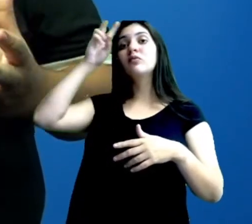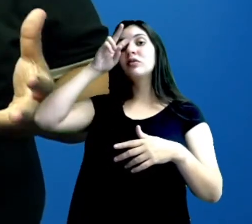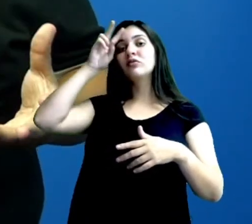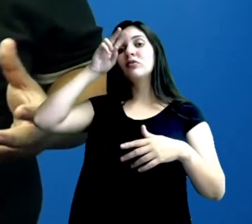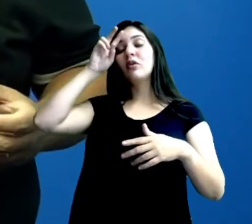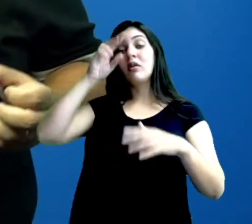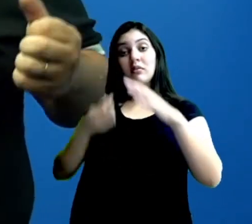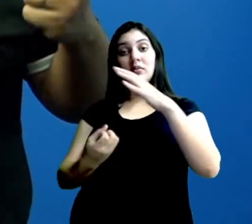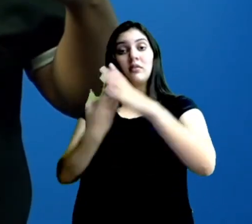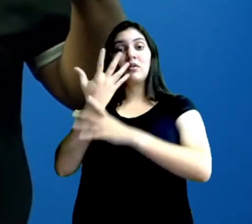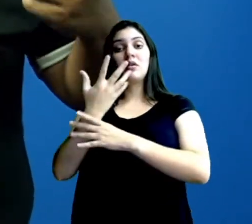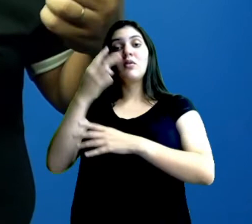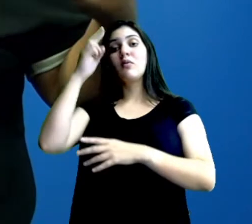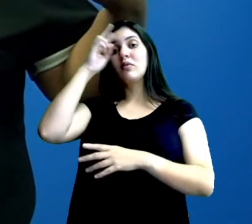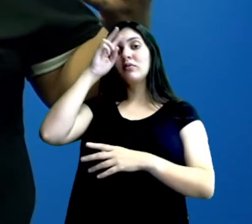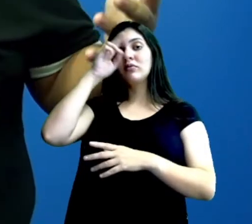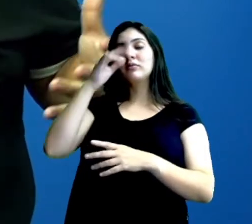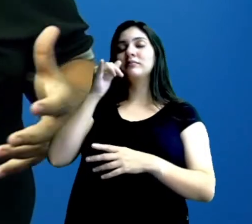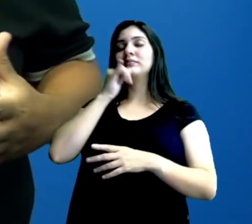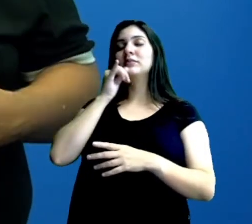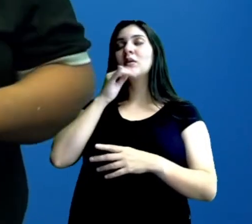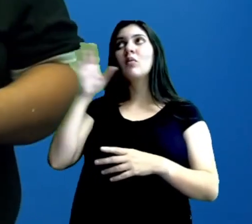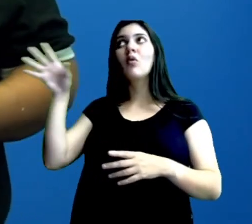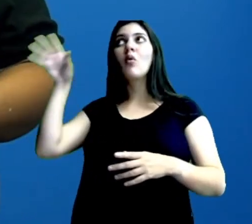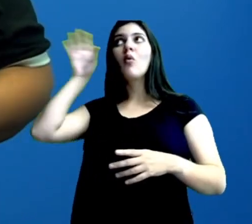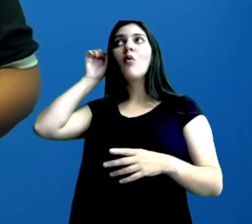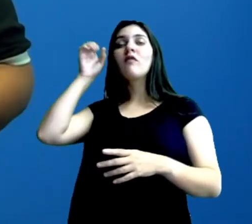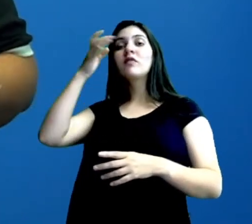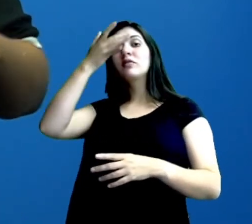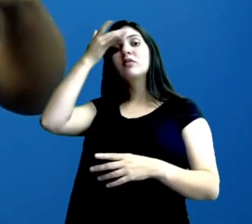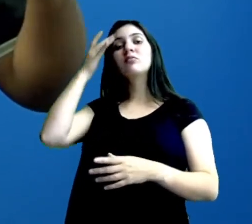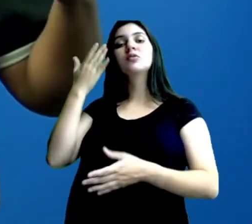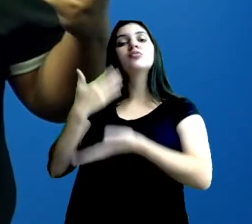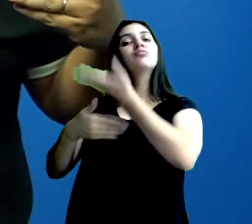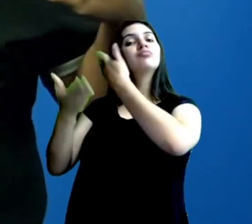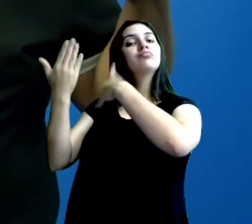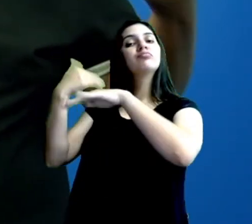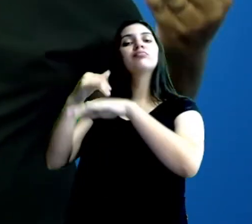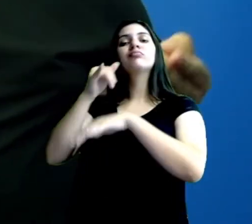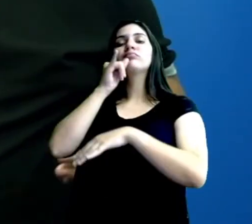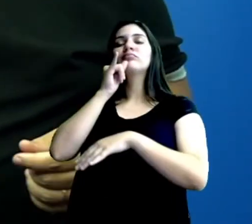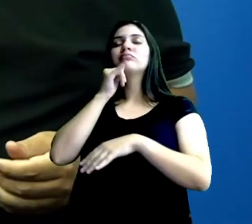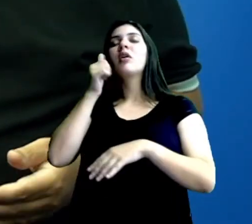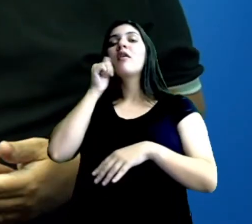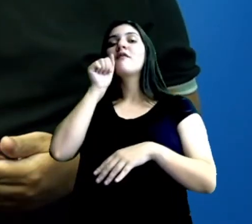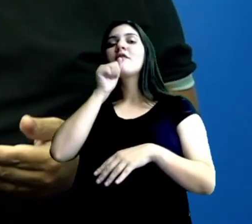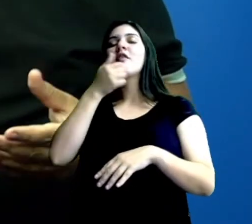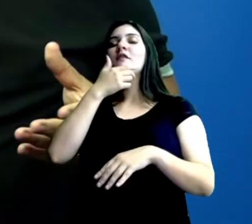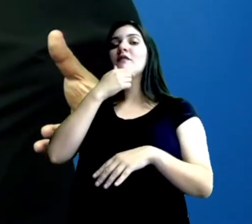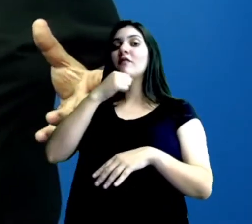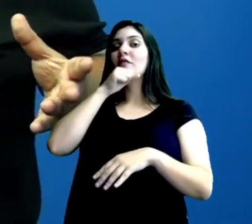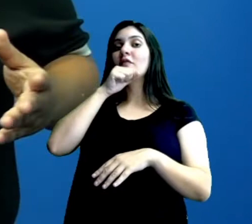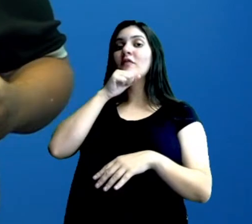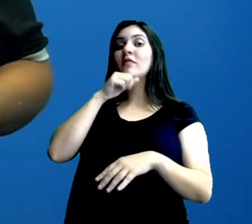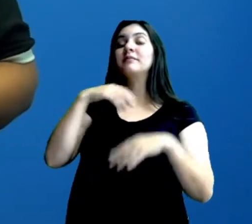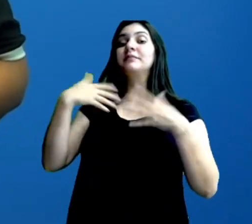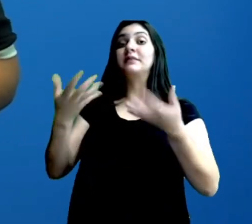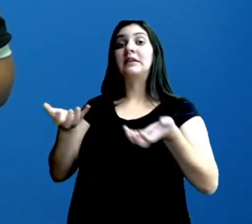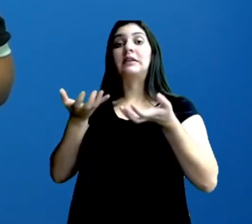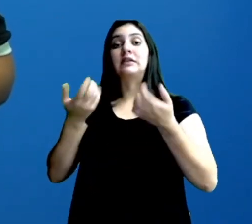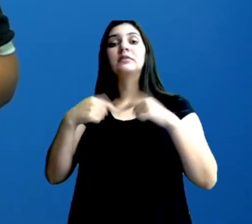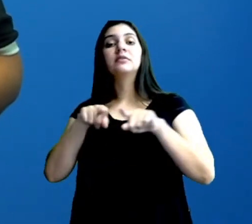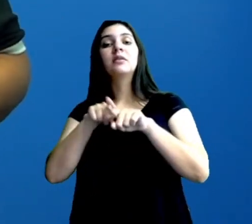essa história, né? Ouviu dos antepassados, ou de um bisavô, de um avô, e quis passar essa